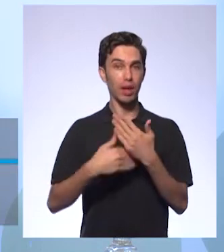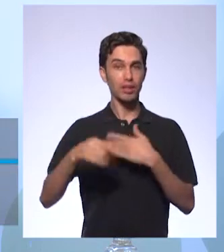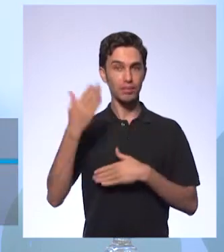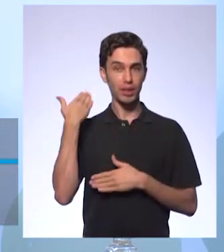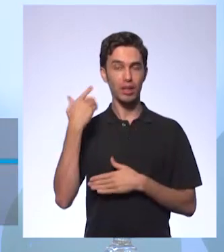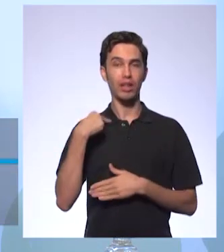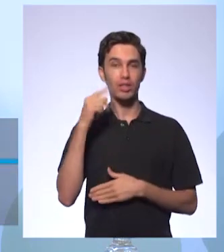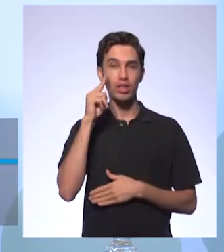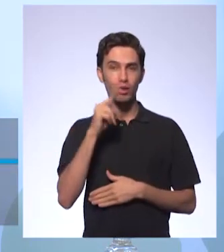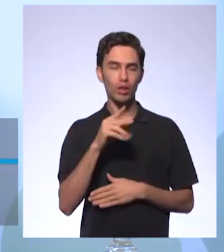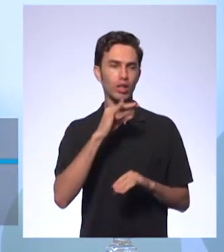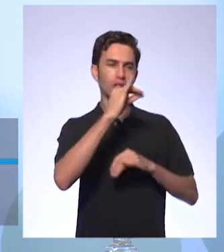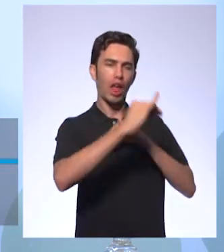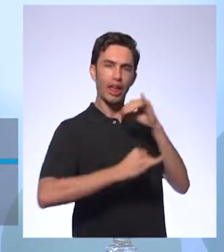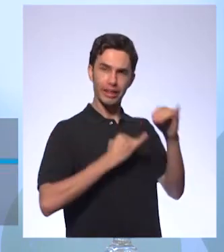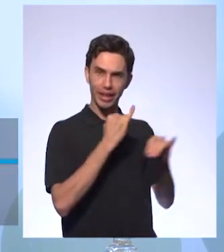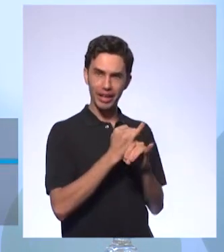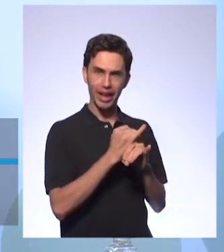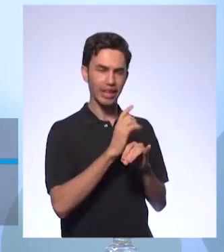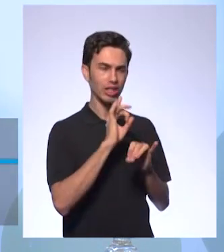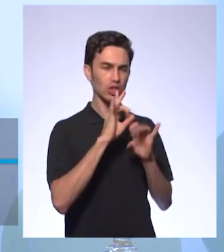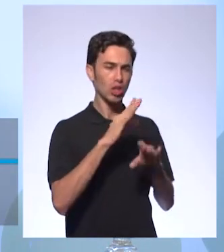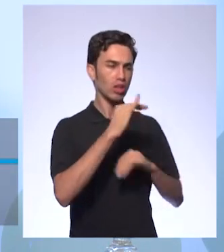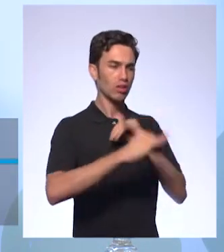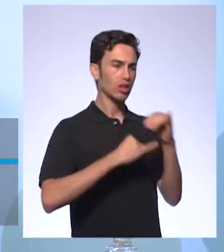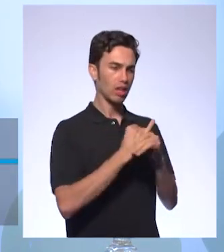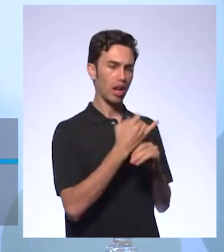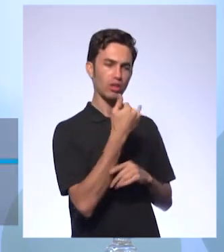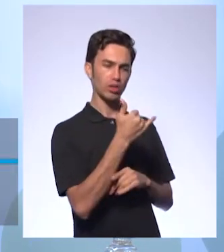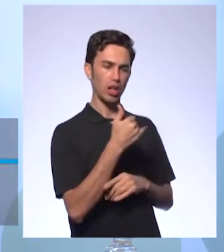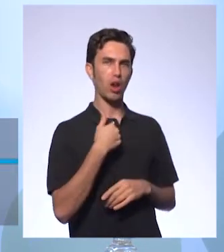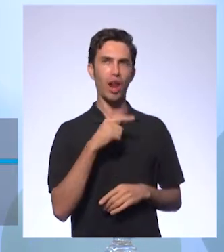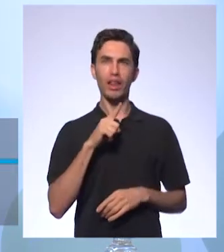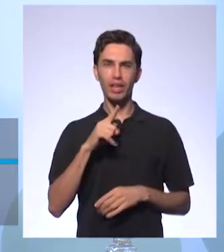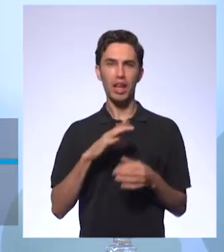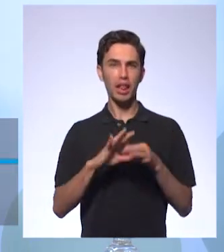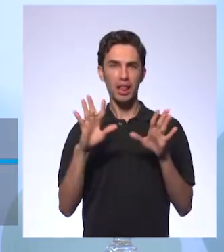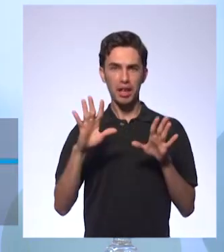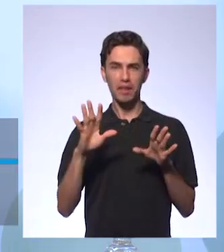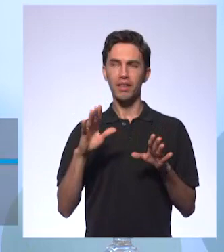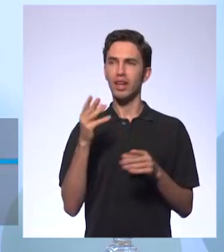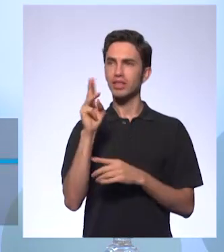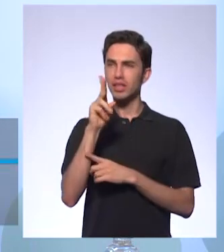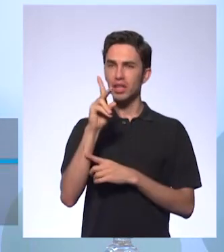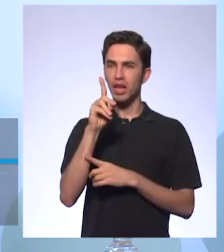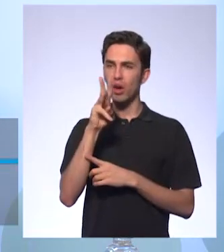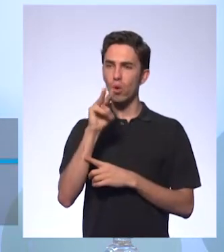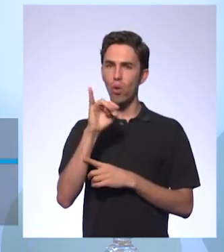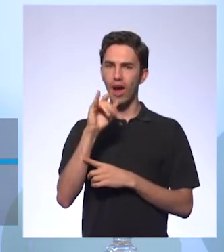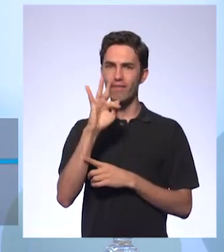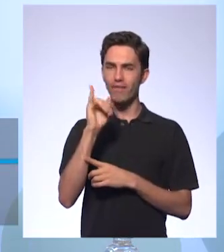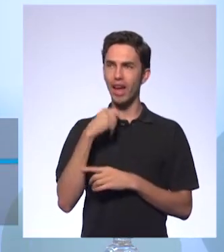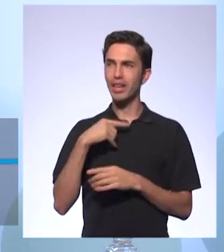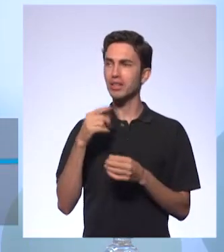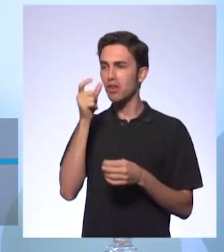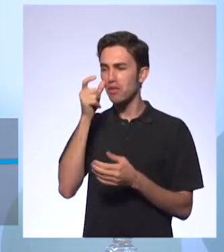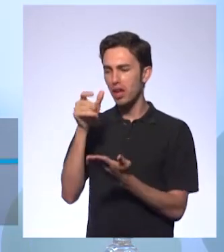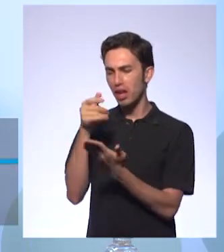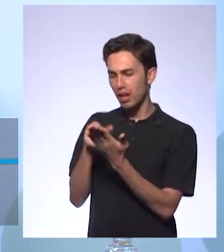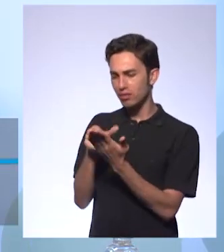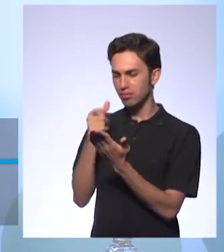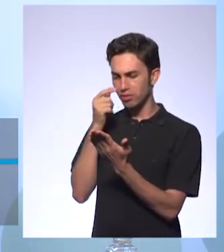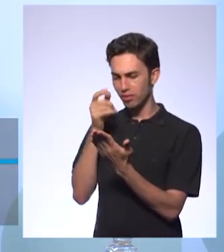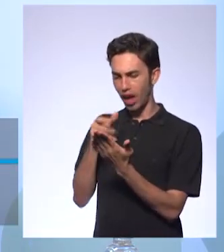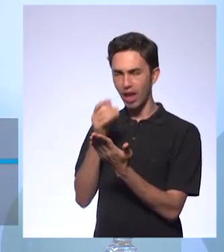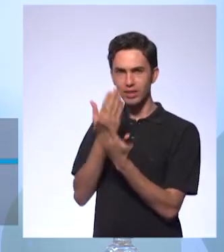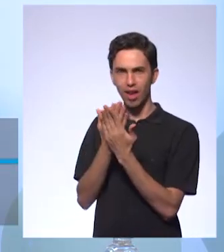não garante o aprendizado. Não é um fato de eu ter um celular e eu ter conexão gratuita para assistir às aulas do Centro de Mídias, por si só não